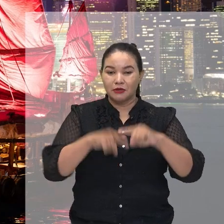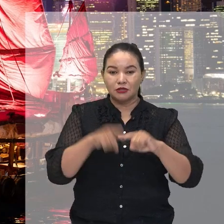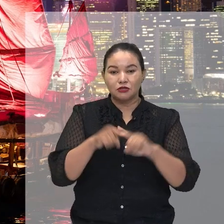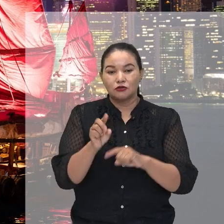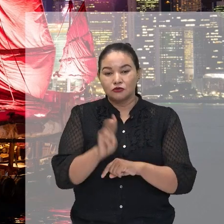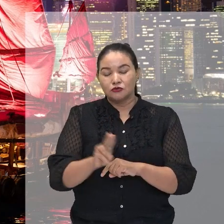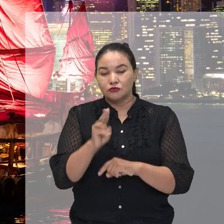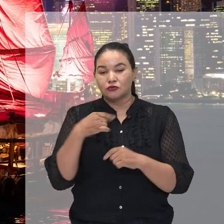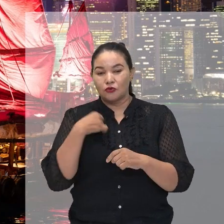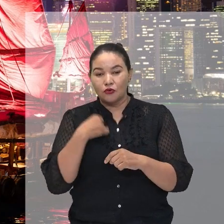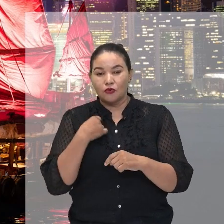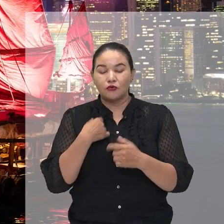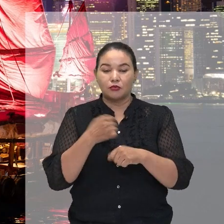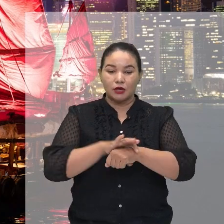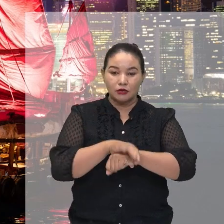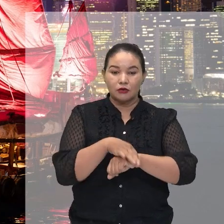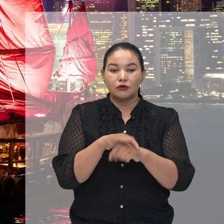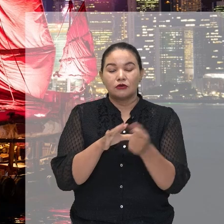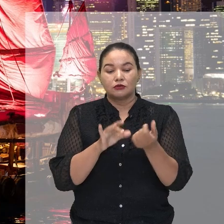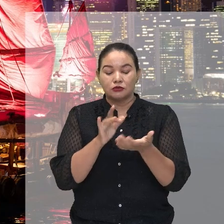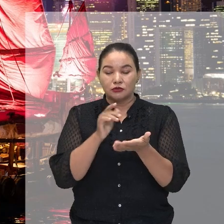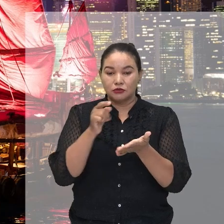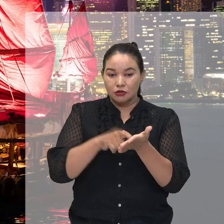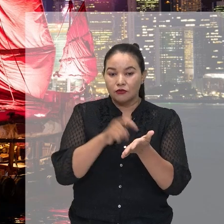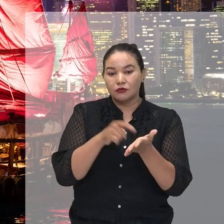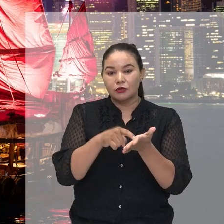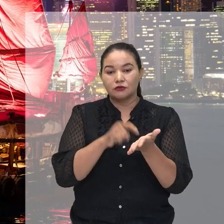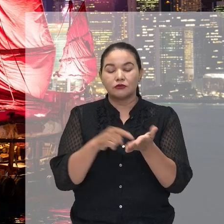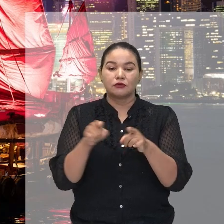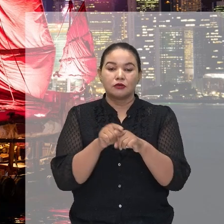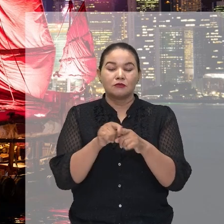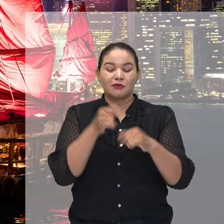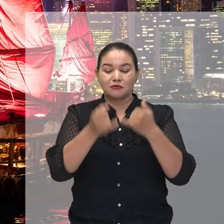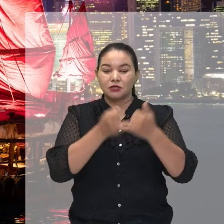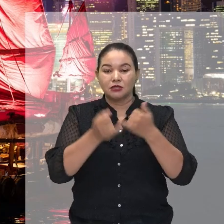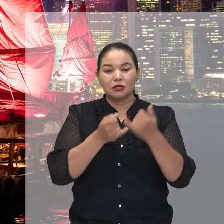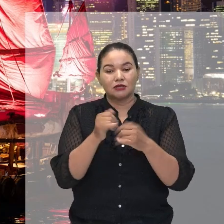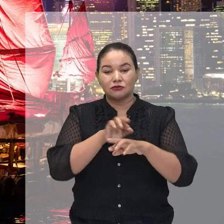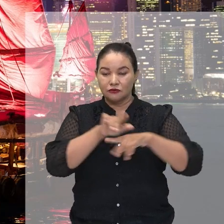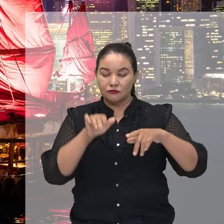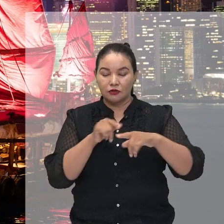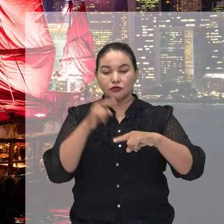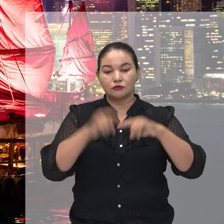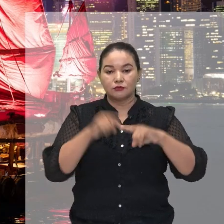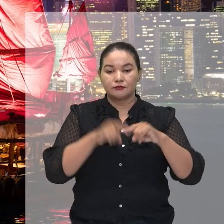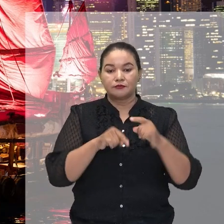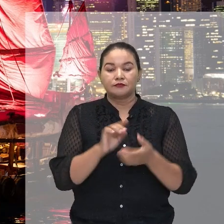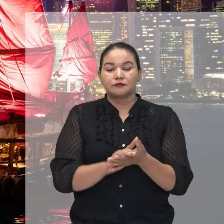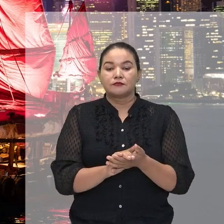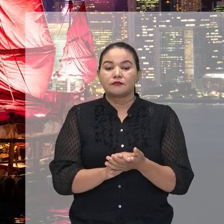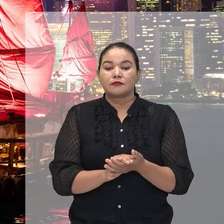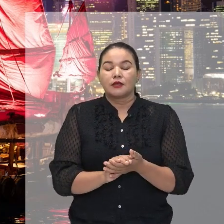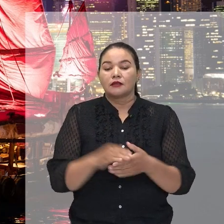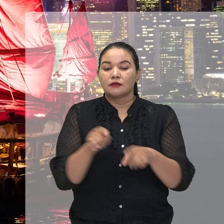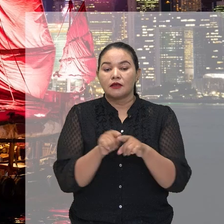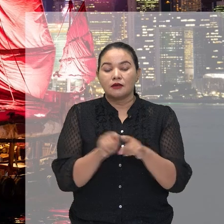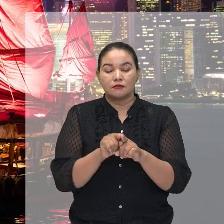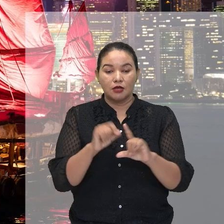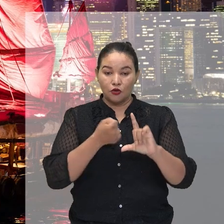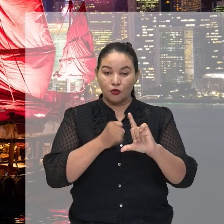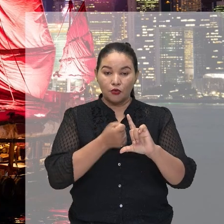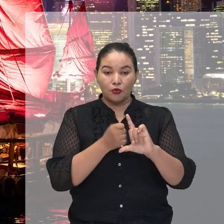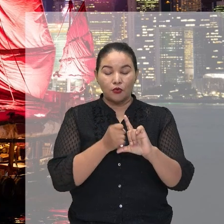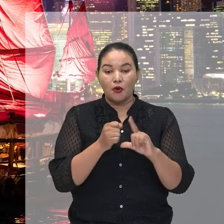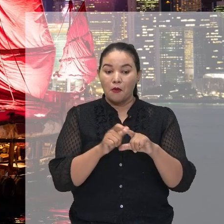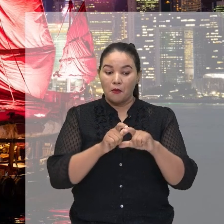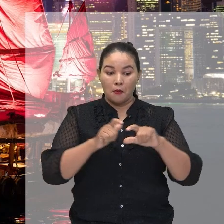como roupas, relógios, calculadoras, brinquedos, entre outros produtos. E também, gente, Hong Kong, né, vai ser um dos